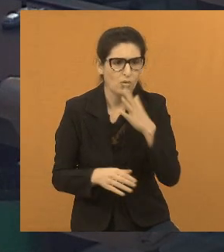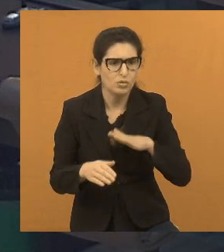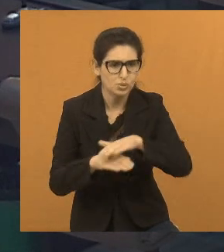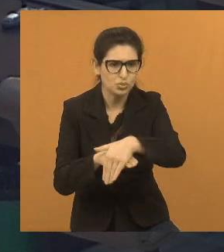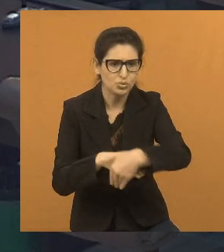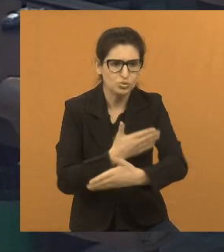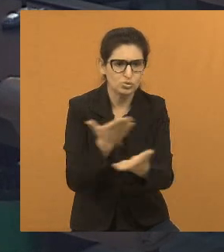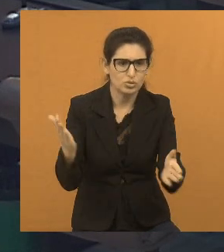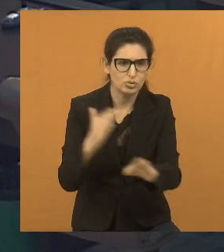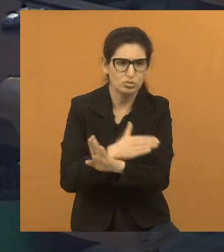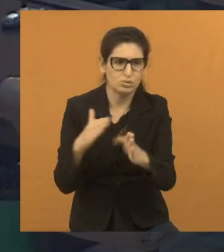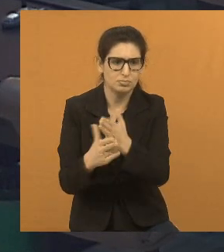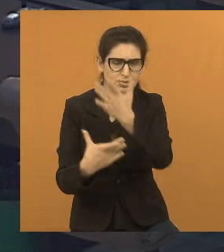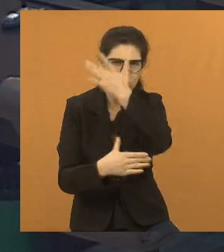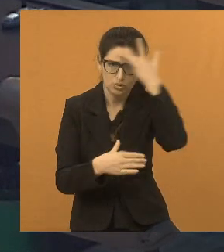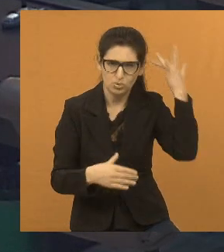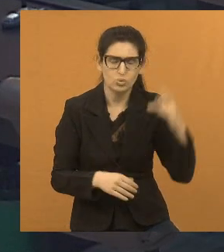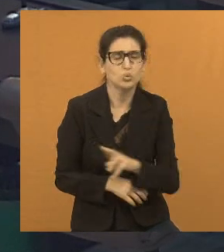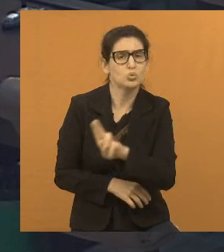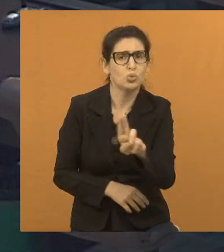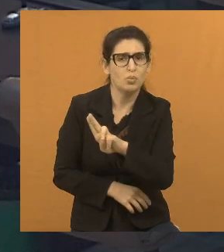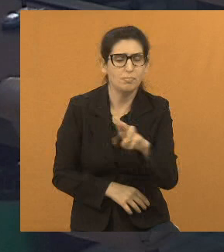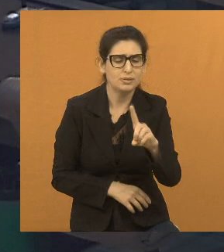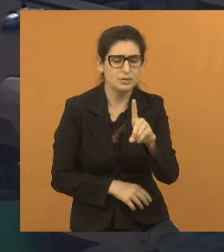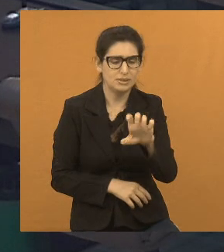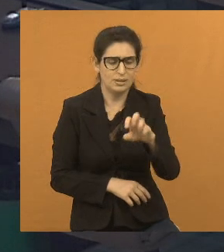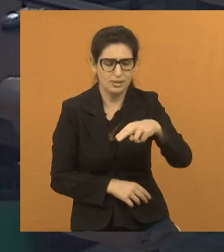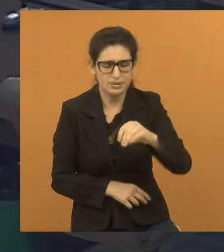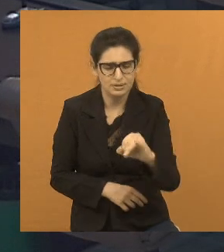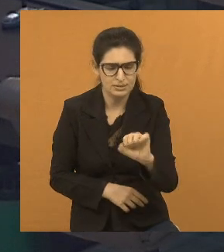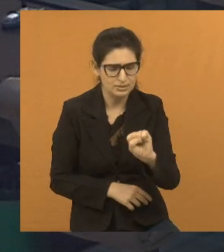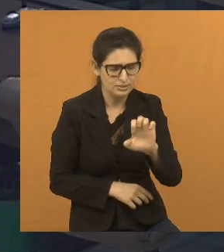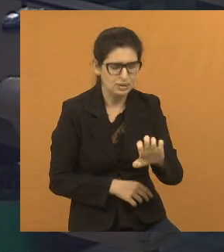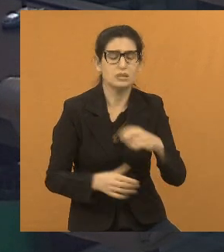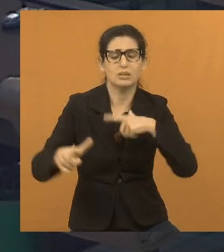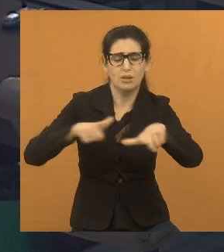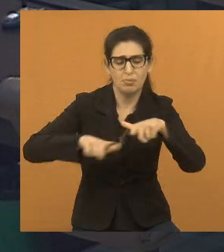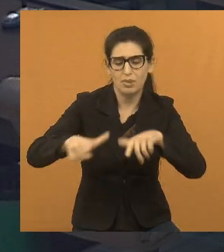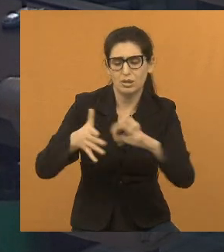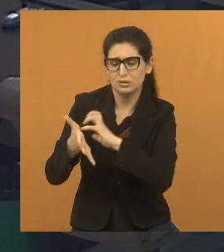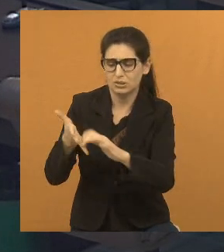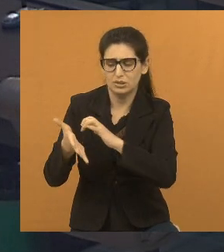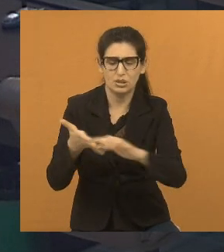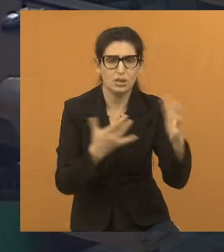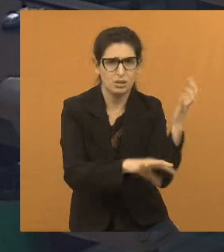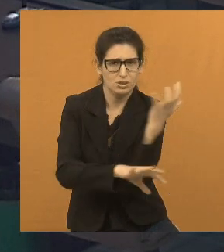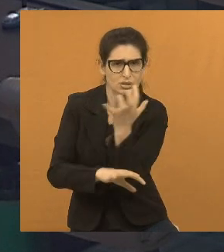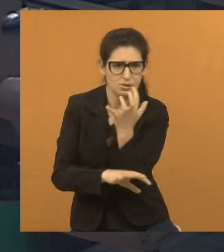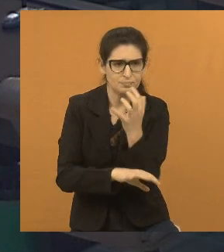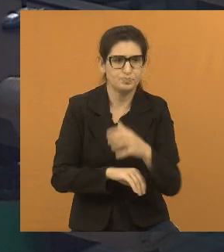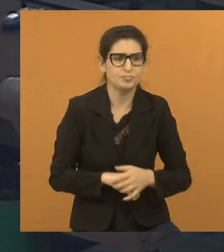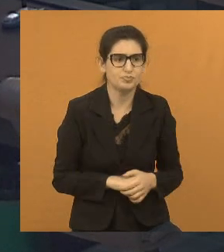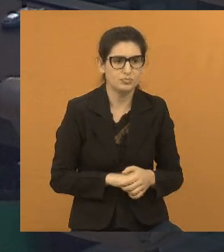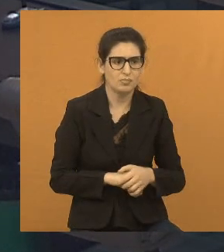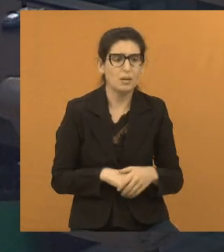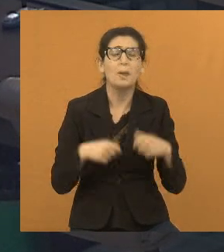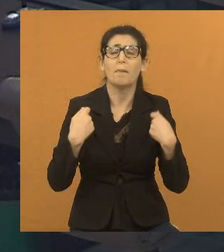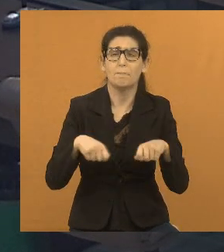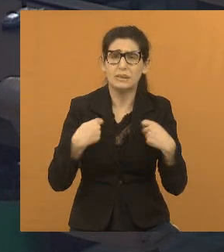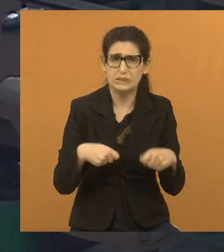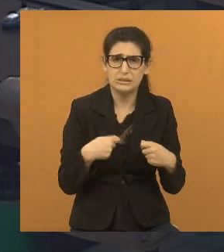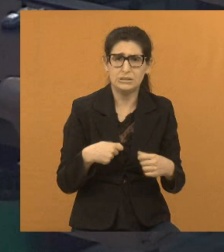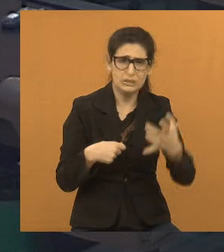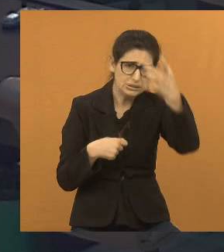todos. Meu nome é Denise, né? Trabalho na Secretaria de Meio Ambiente e eu acho que cabe um esclarecimento